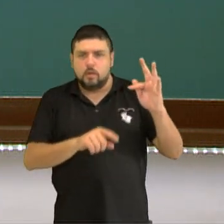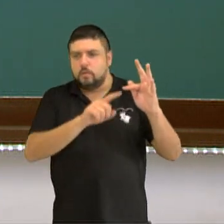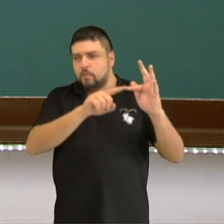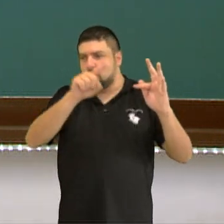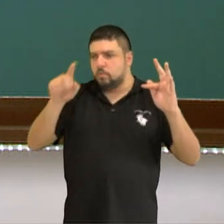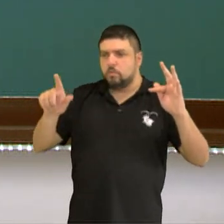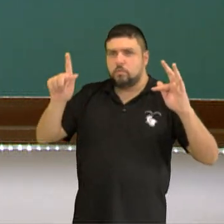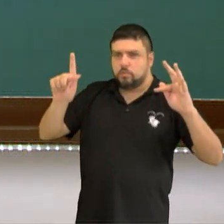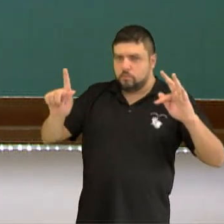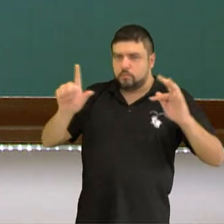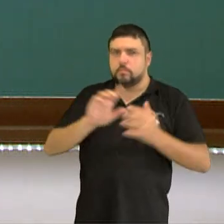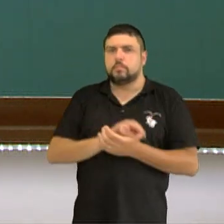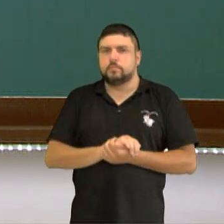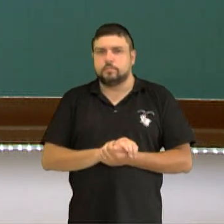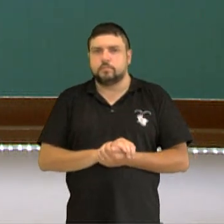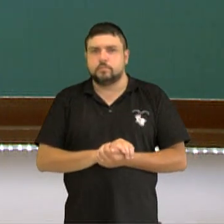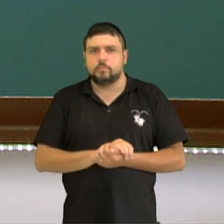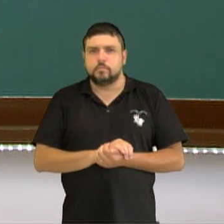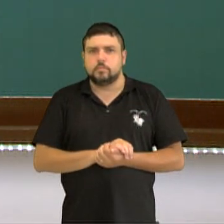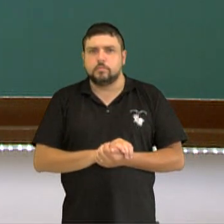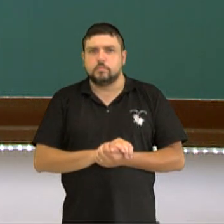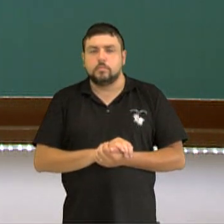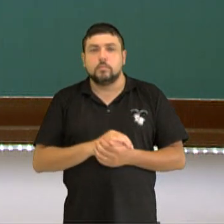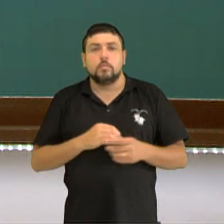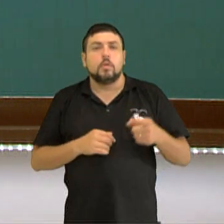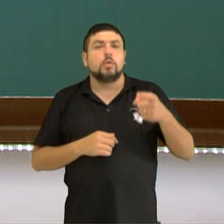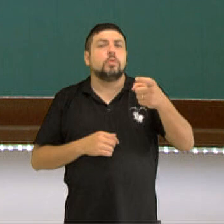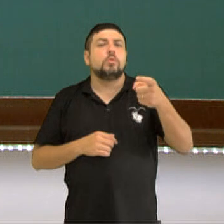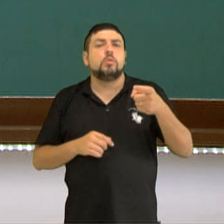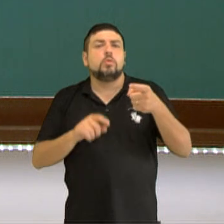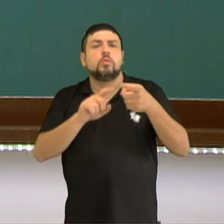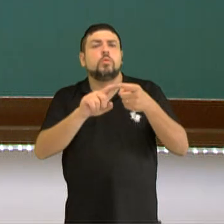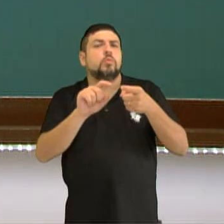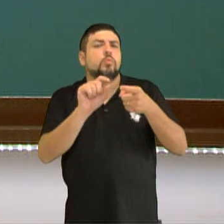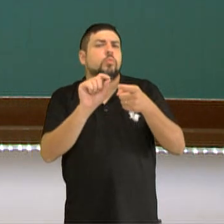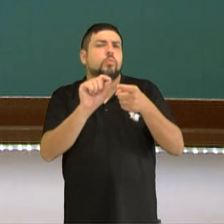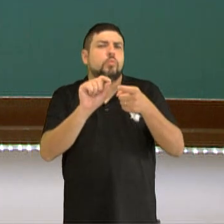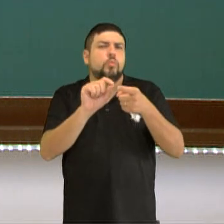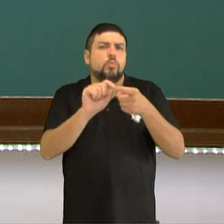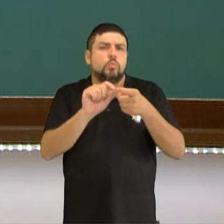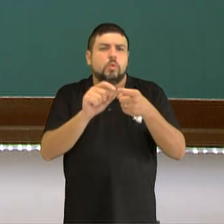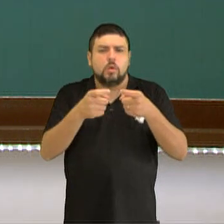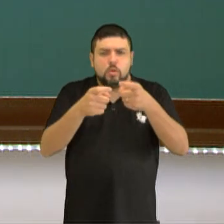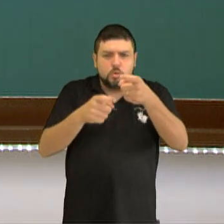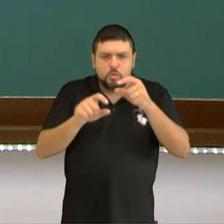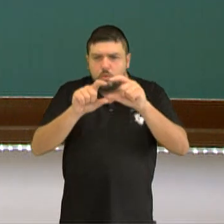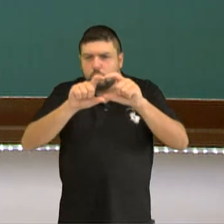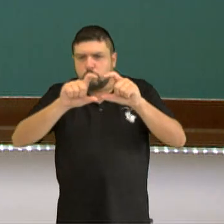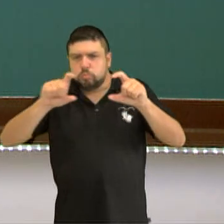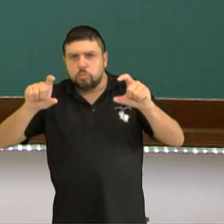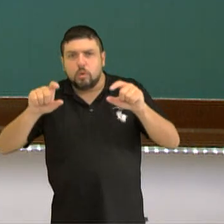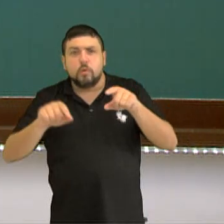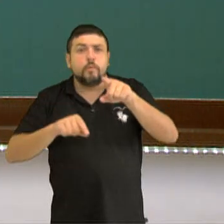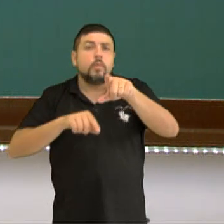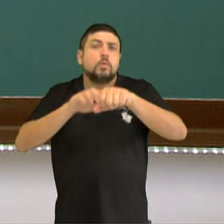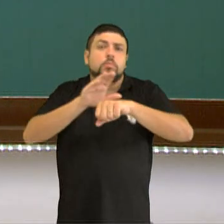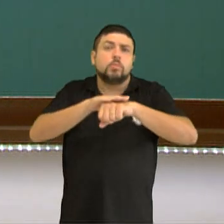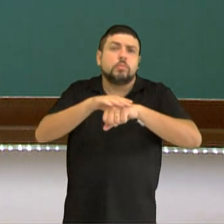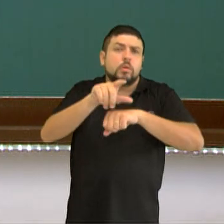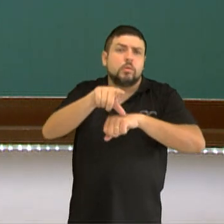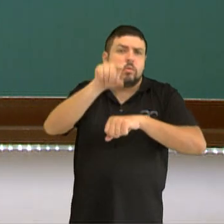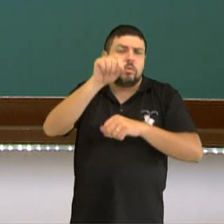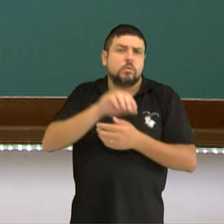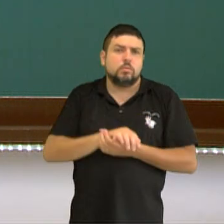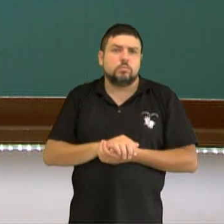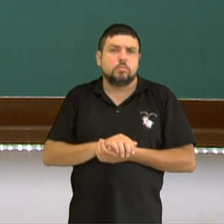para a função g. Os valores de x, são os valores do domínio, você escolhe, tá? Então pegue valores